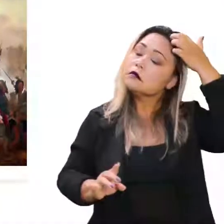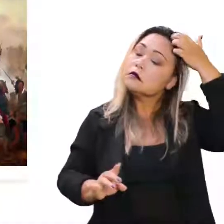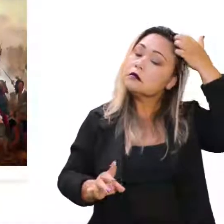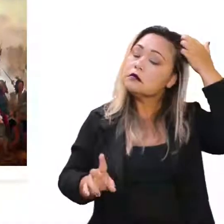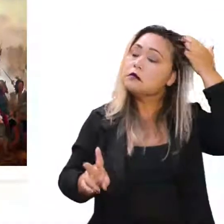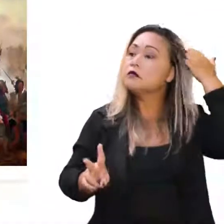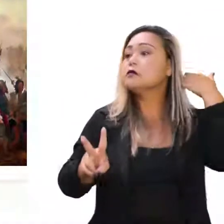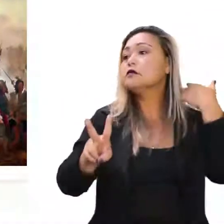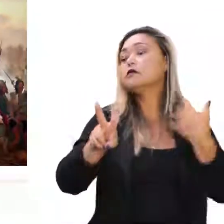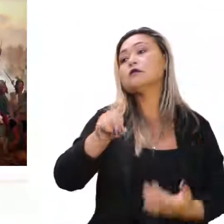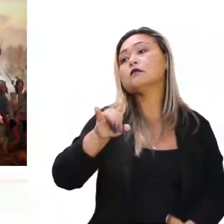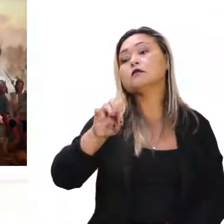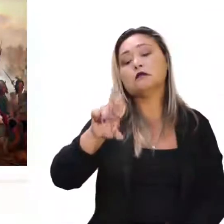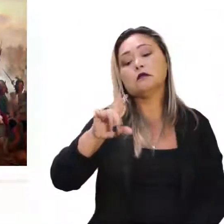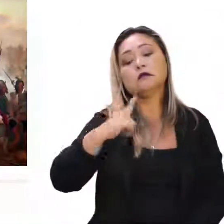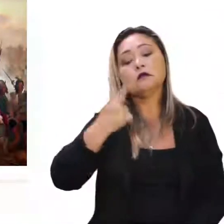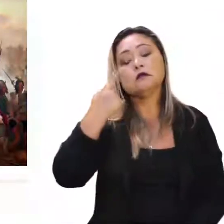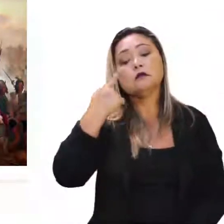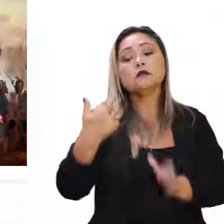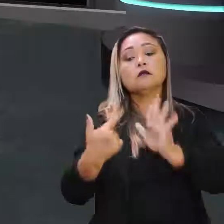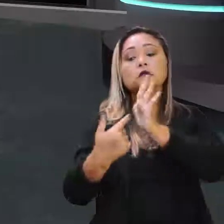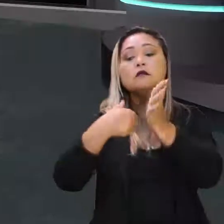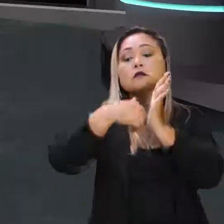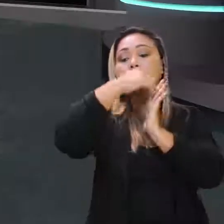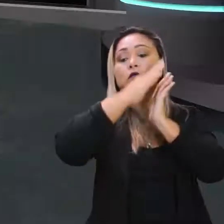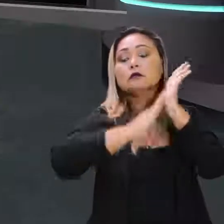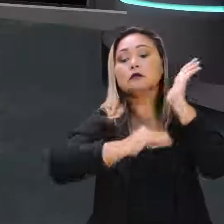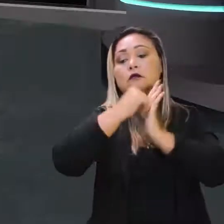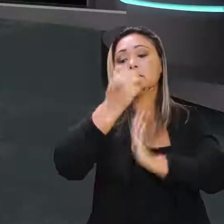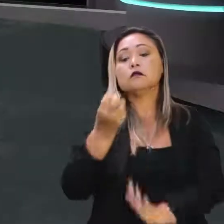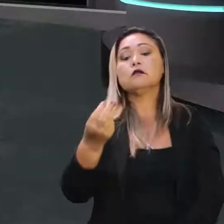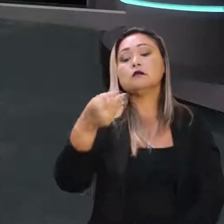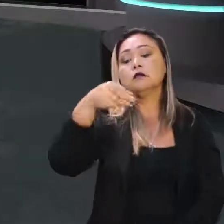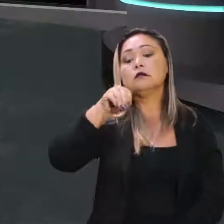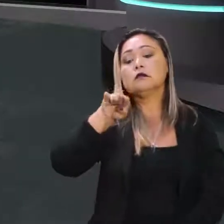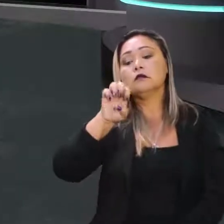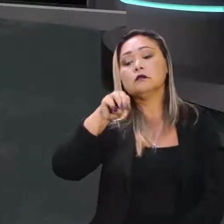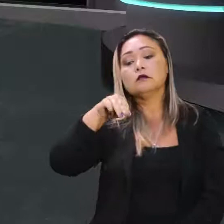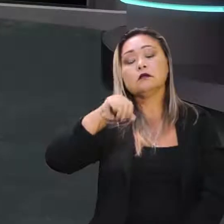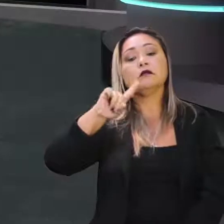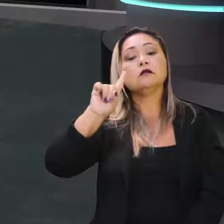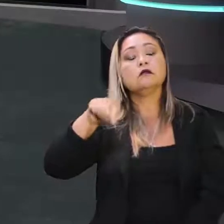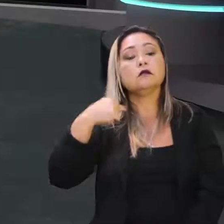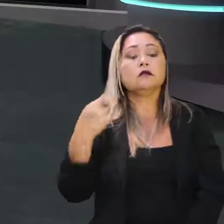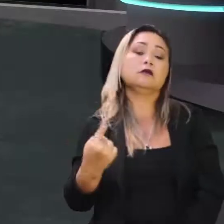Vitor Meirelles retratou o que poderia ter ocorrido a Moema depois que ela solveu...